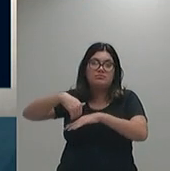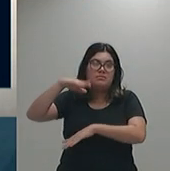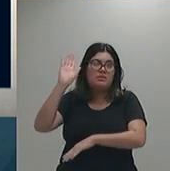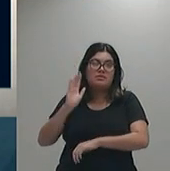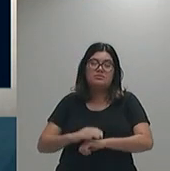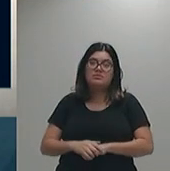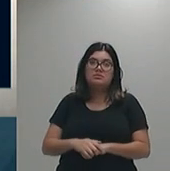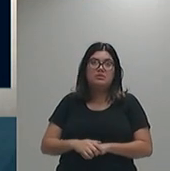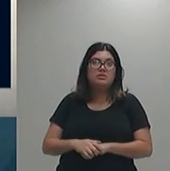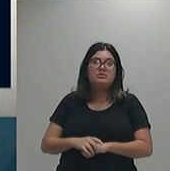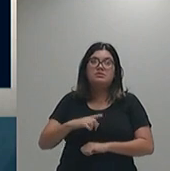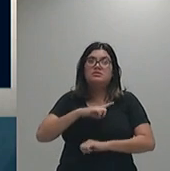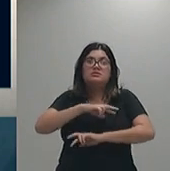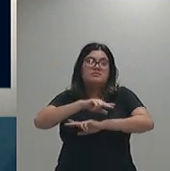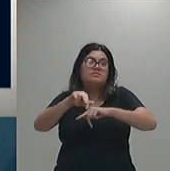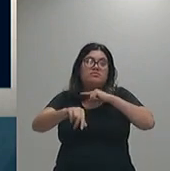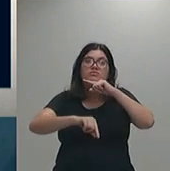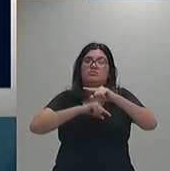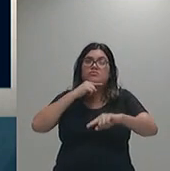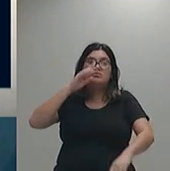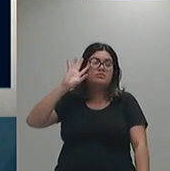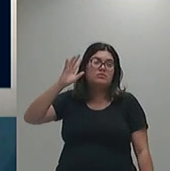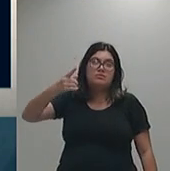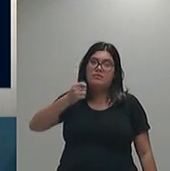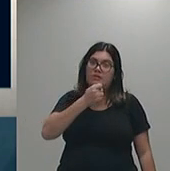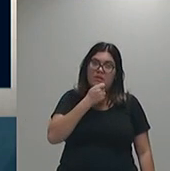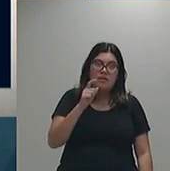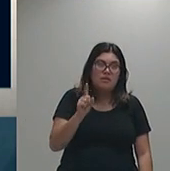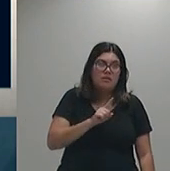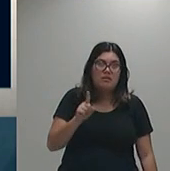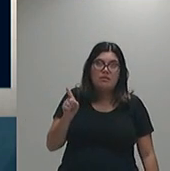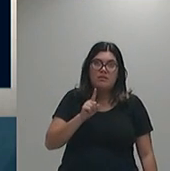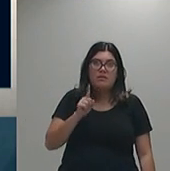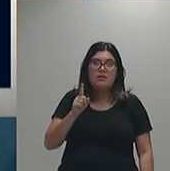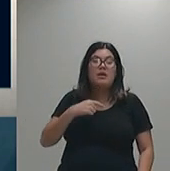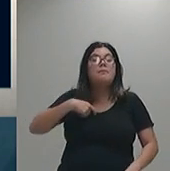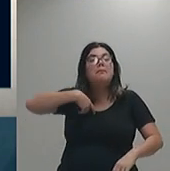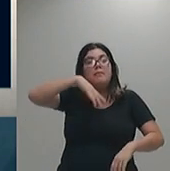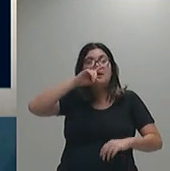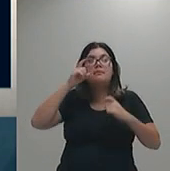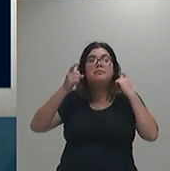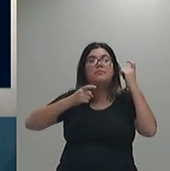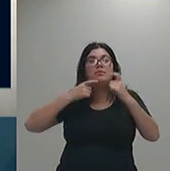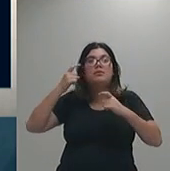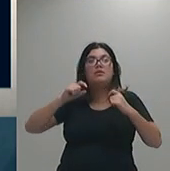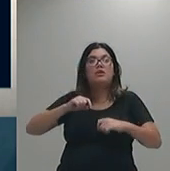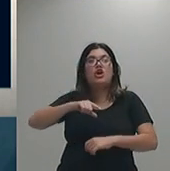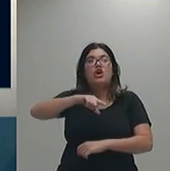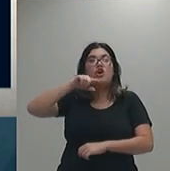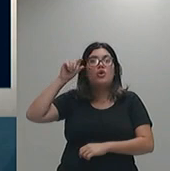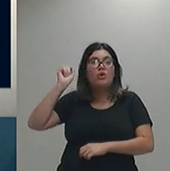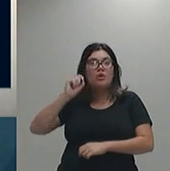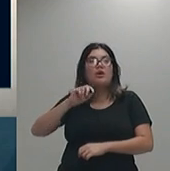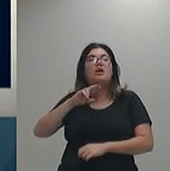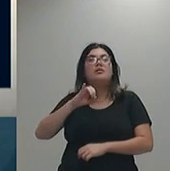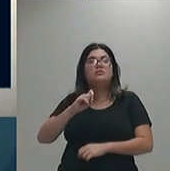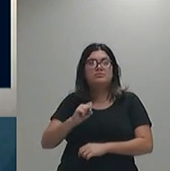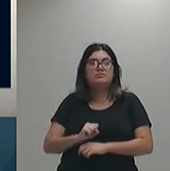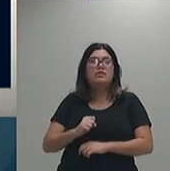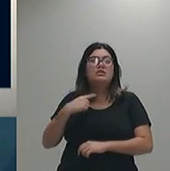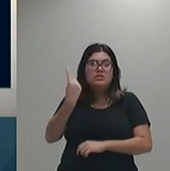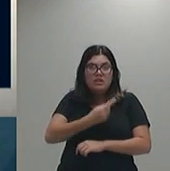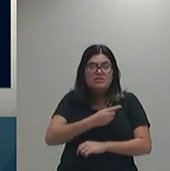temos muitos questionamentos que não estão resolvidos em um que mais me preocupa é a escolha dos árbitros quer dizer nós vamos